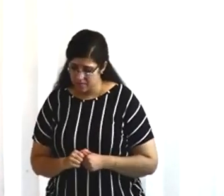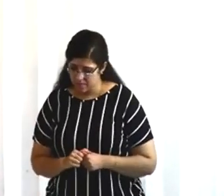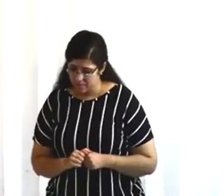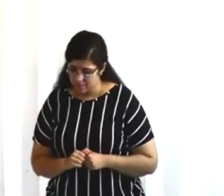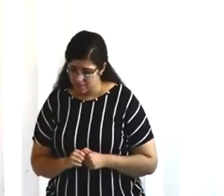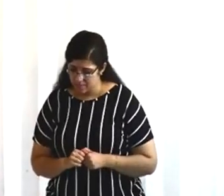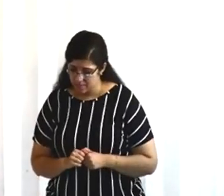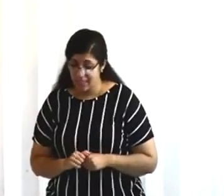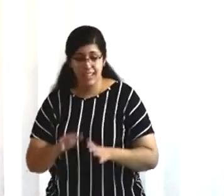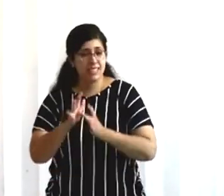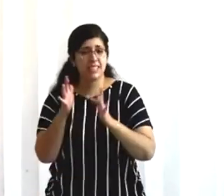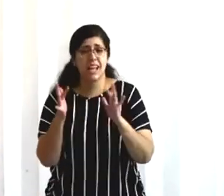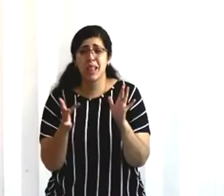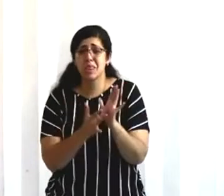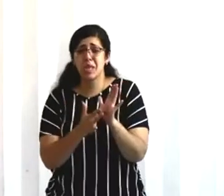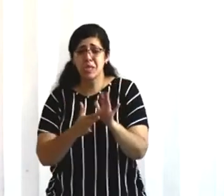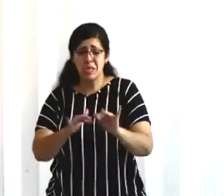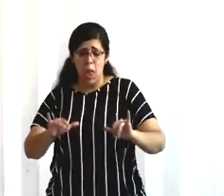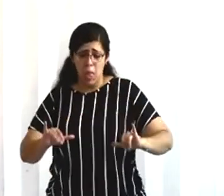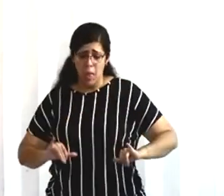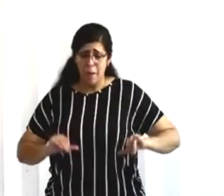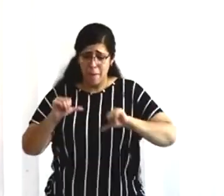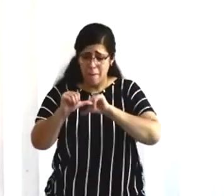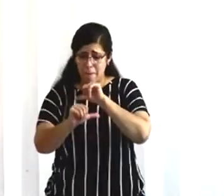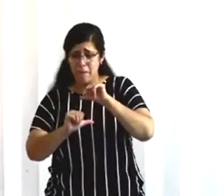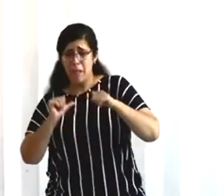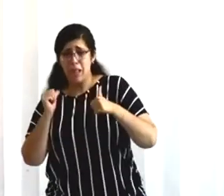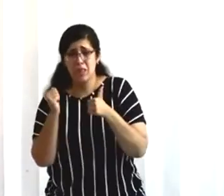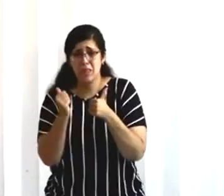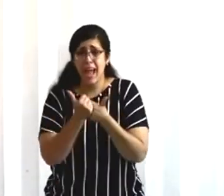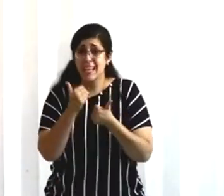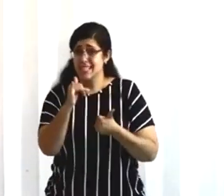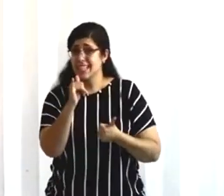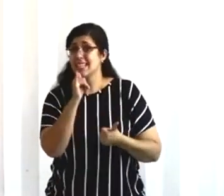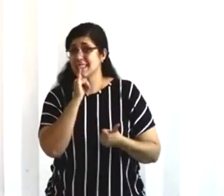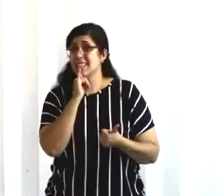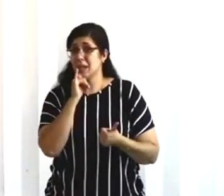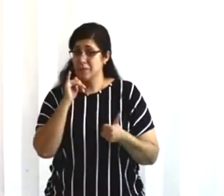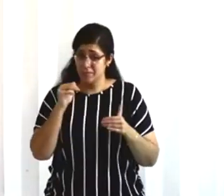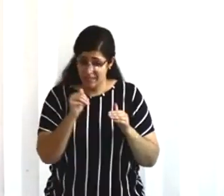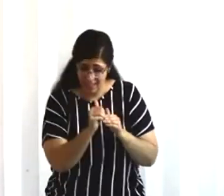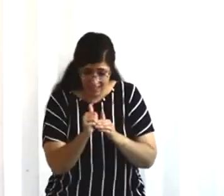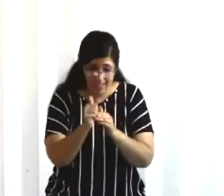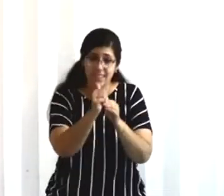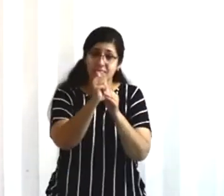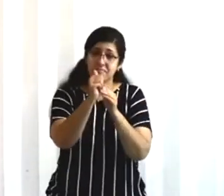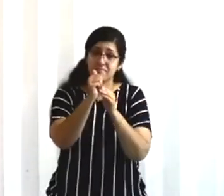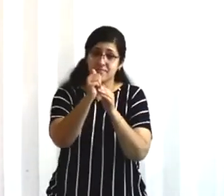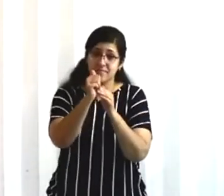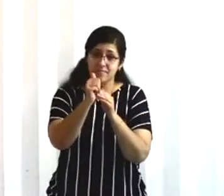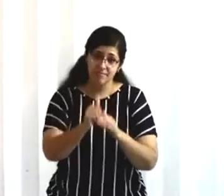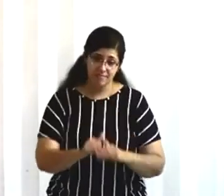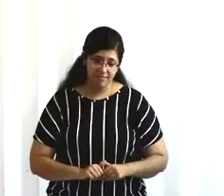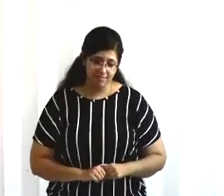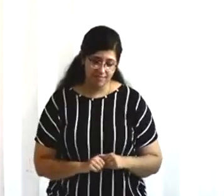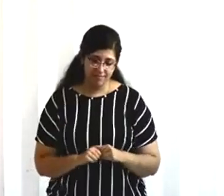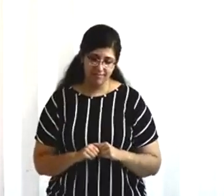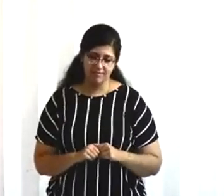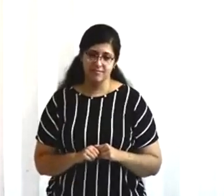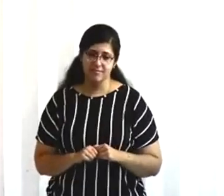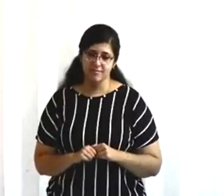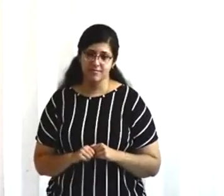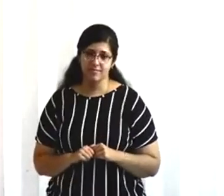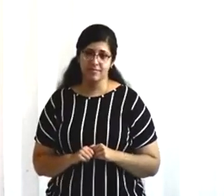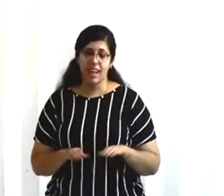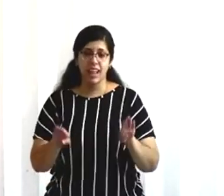Cristo sofreu em vosso lugar, deixando-vos exemplo para seguirdes os seus passos. Por isso também que o